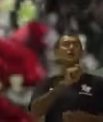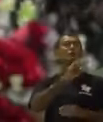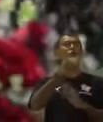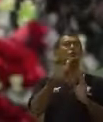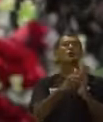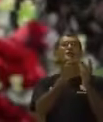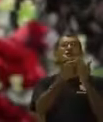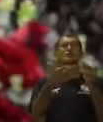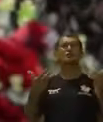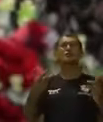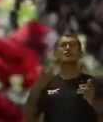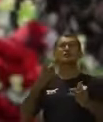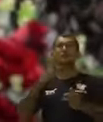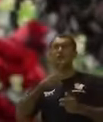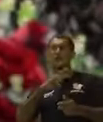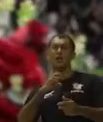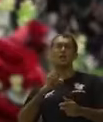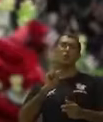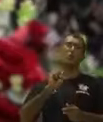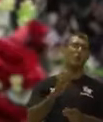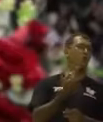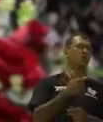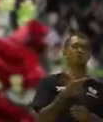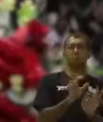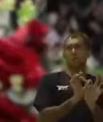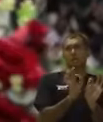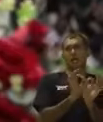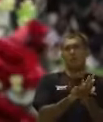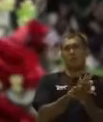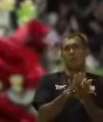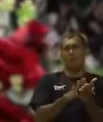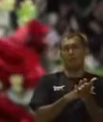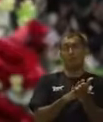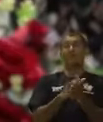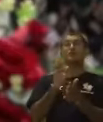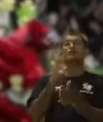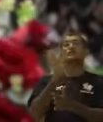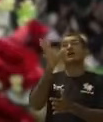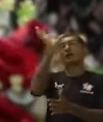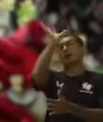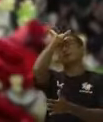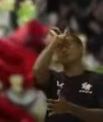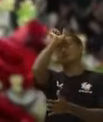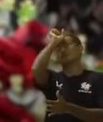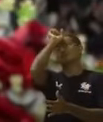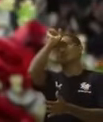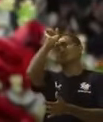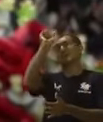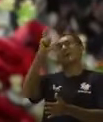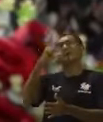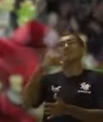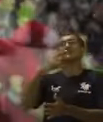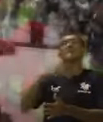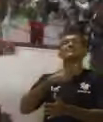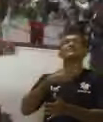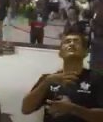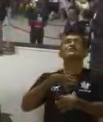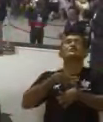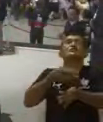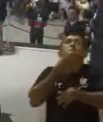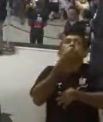eu possuo, se eu possuo ou não, eu já aprendi em Cristo a ter